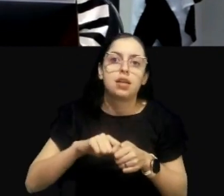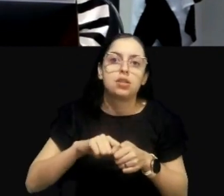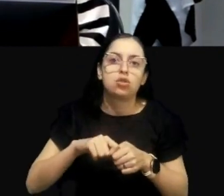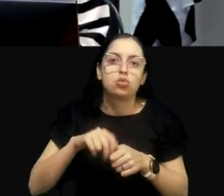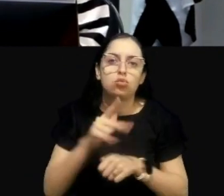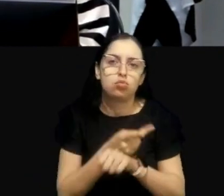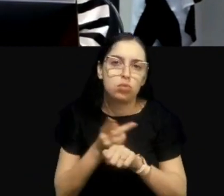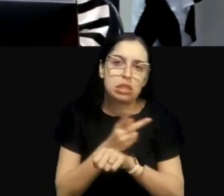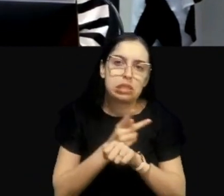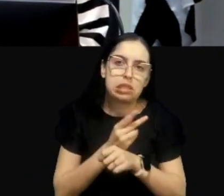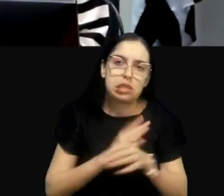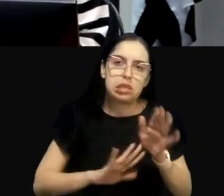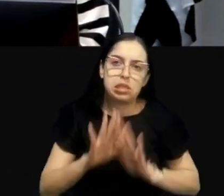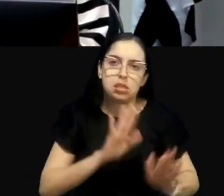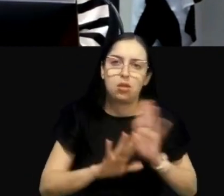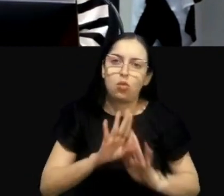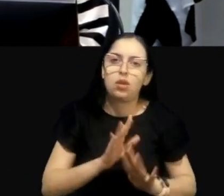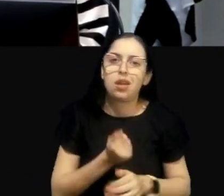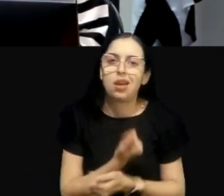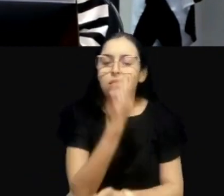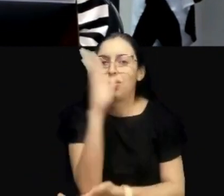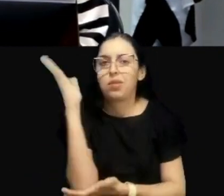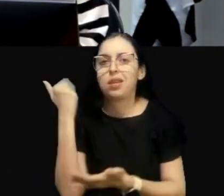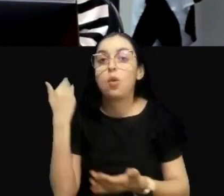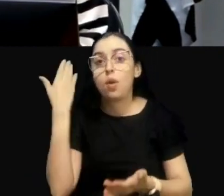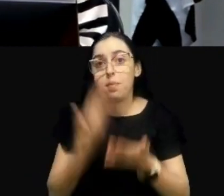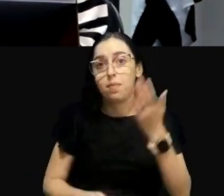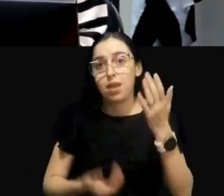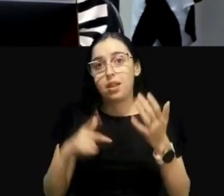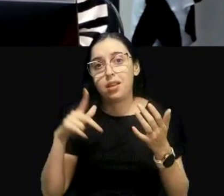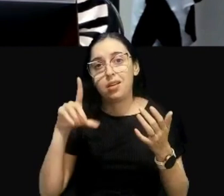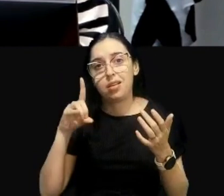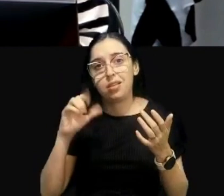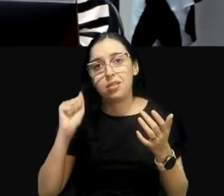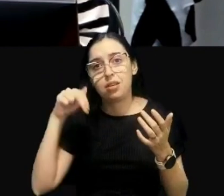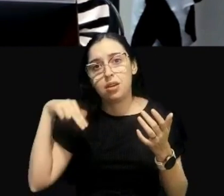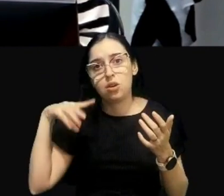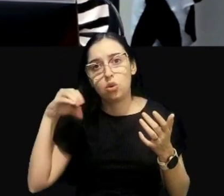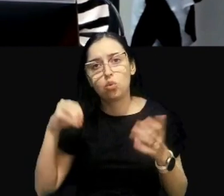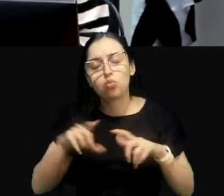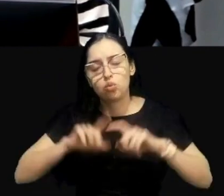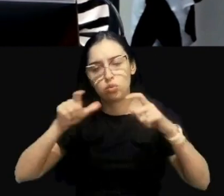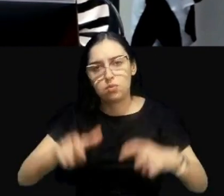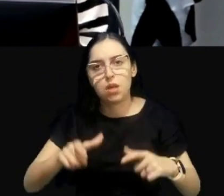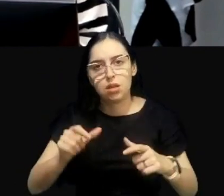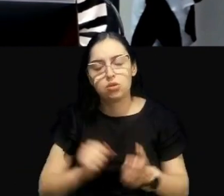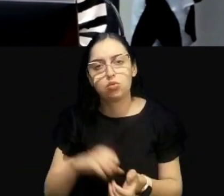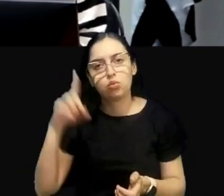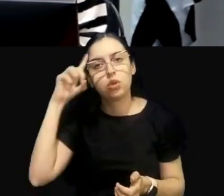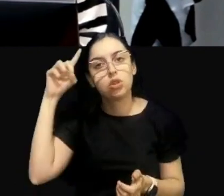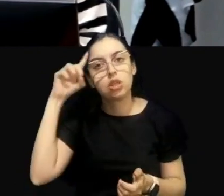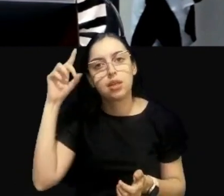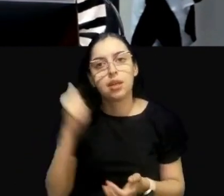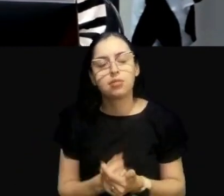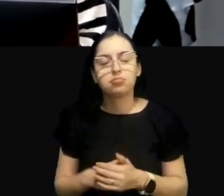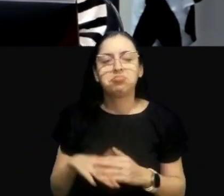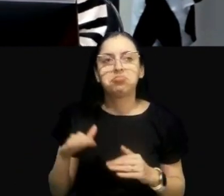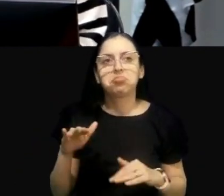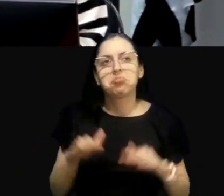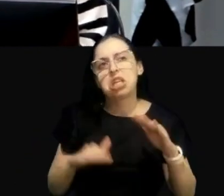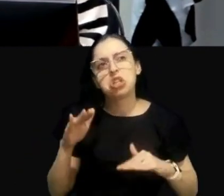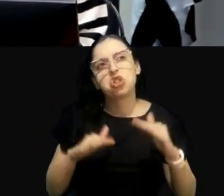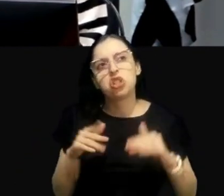ambiental, vá verificar o dano no local. Um dia, que geralmente a gente chama,